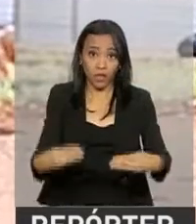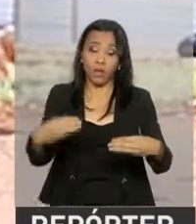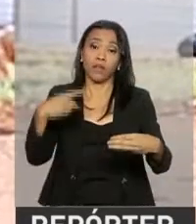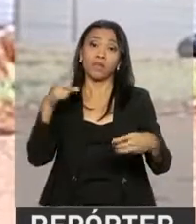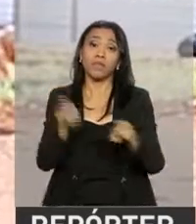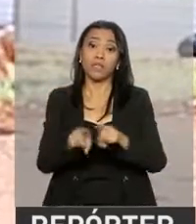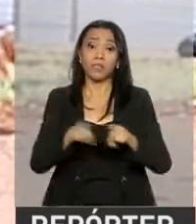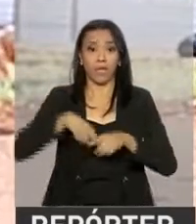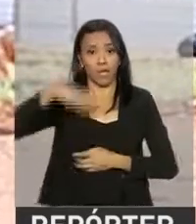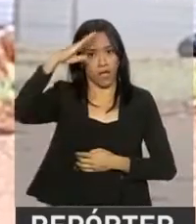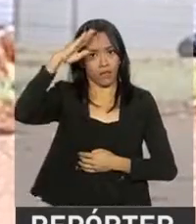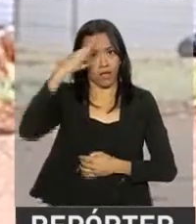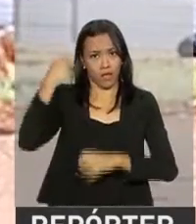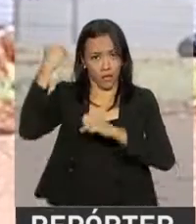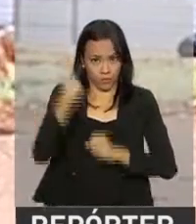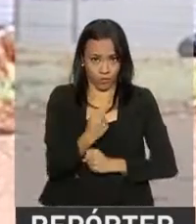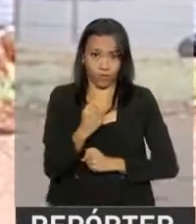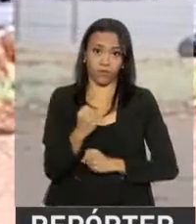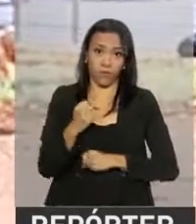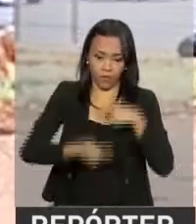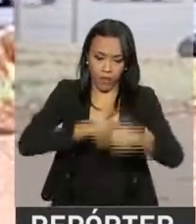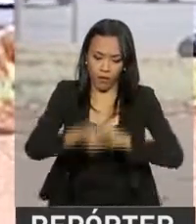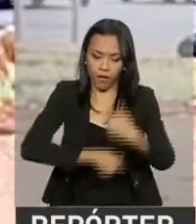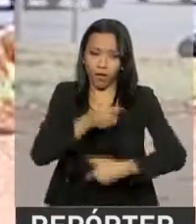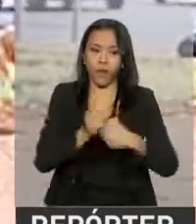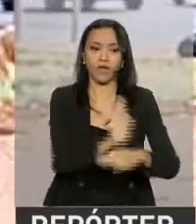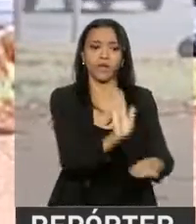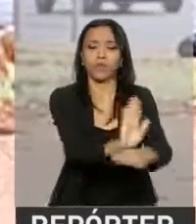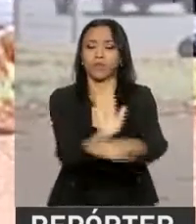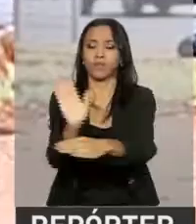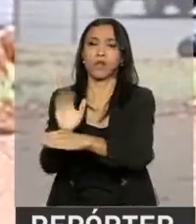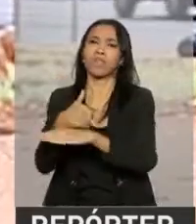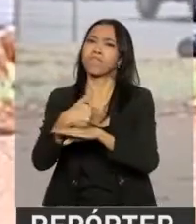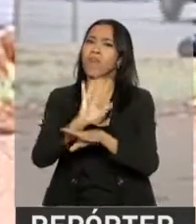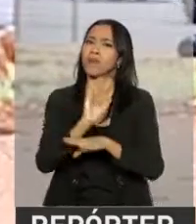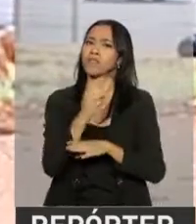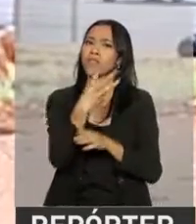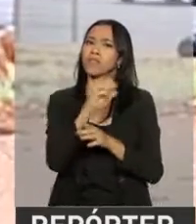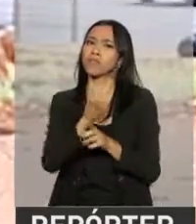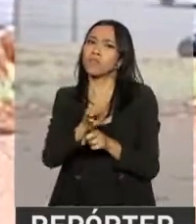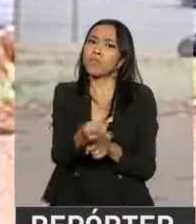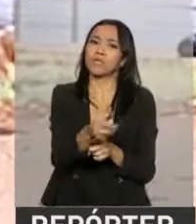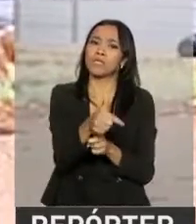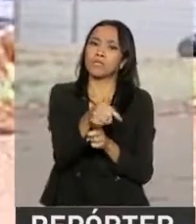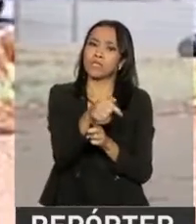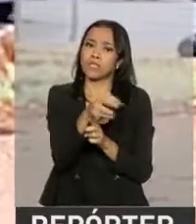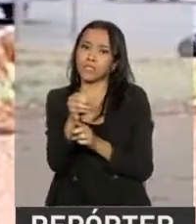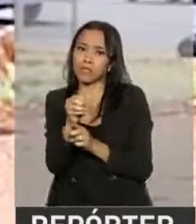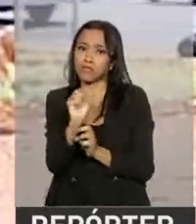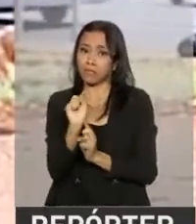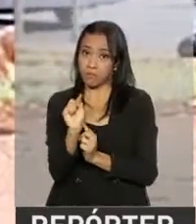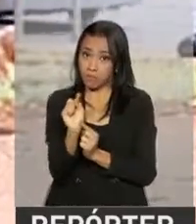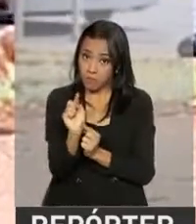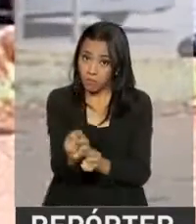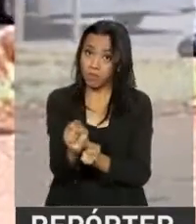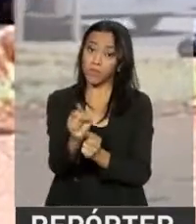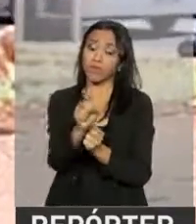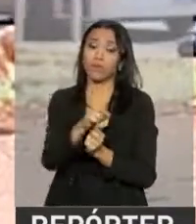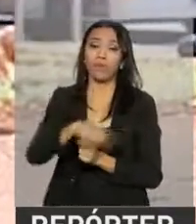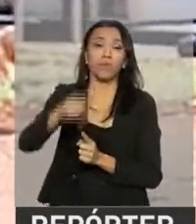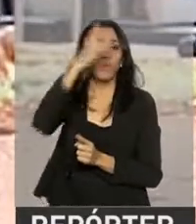o Exército Brasileiro. A operação atende aí mais de 3 milhões e 700 mil brasileiros